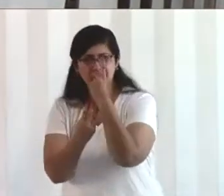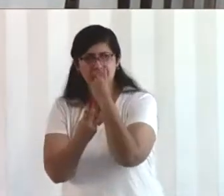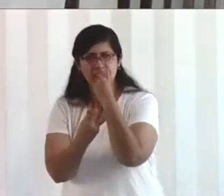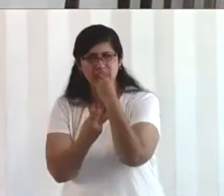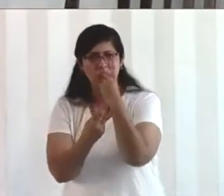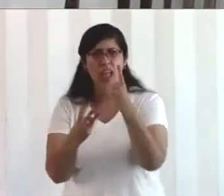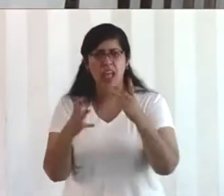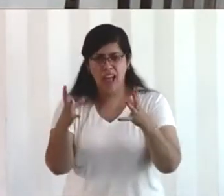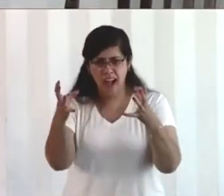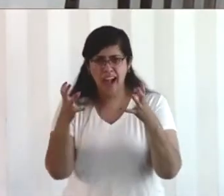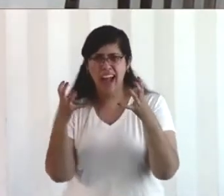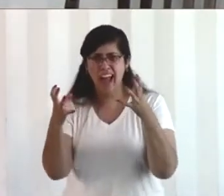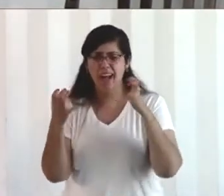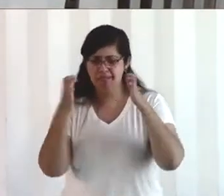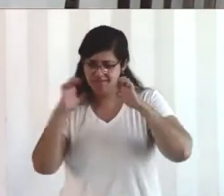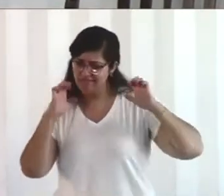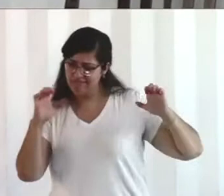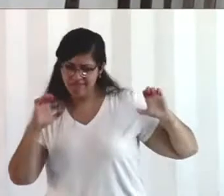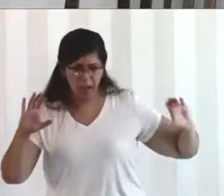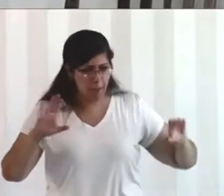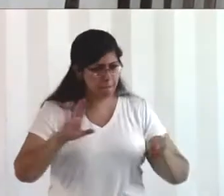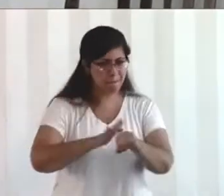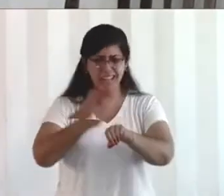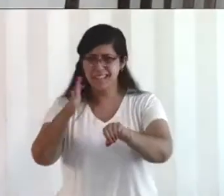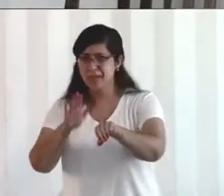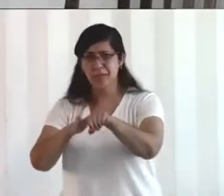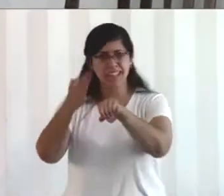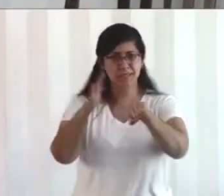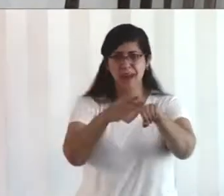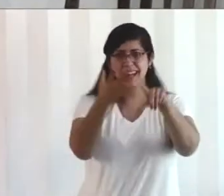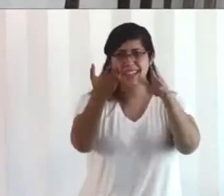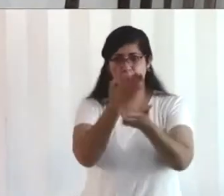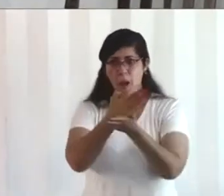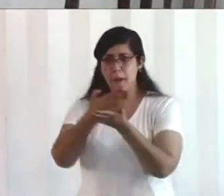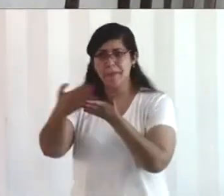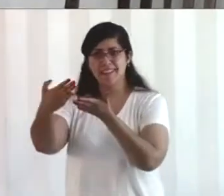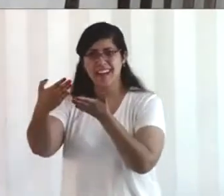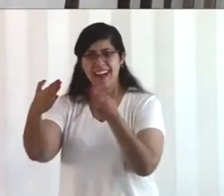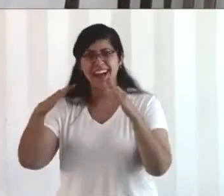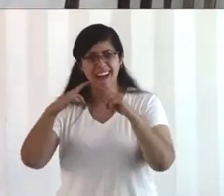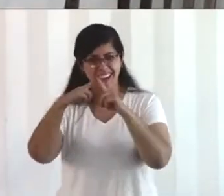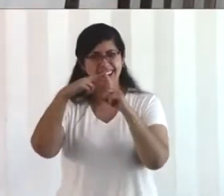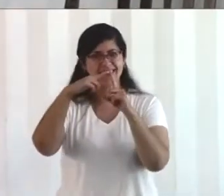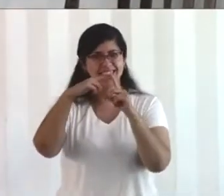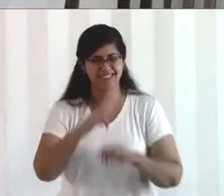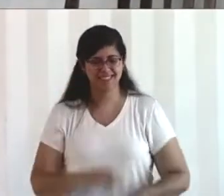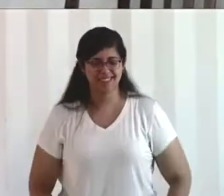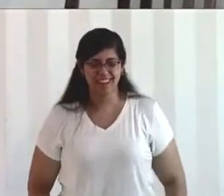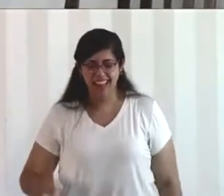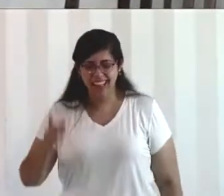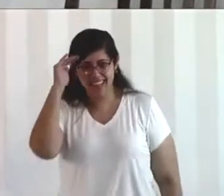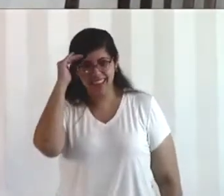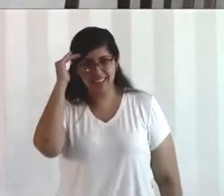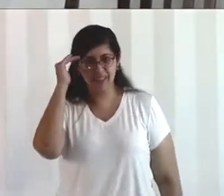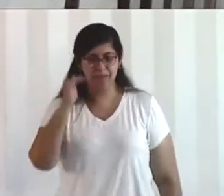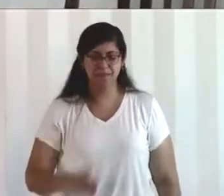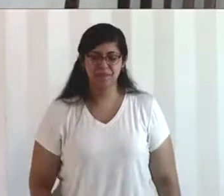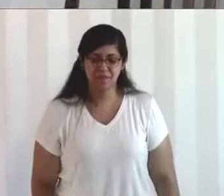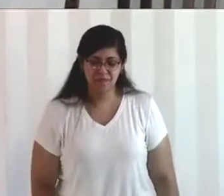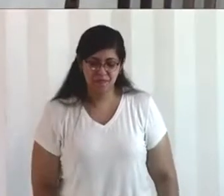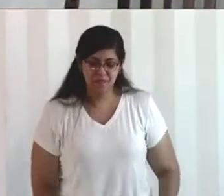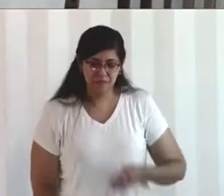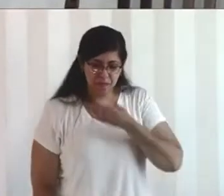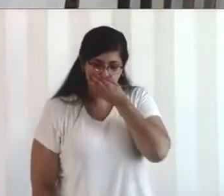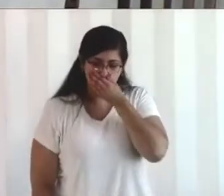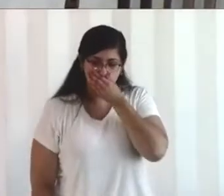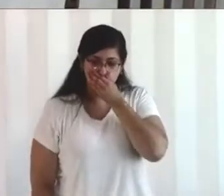sempre estão envolvidos com plantação de igrejas. E essa era uma igreja que estava começando a ser plantada. Então,